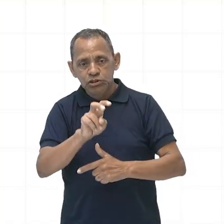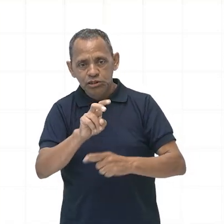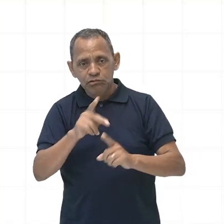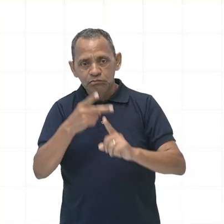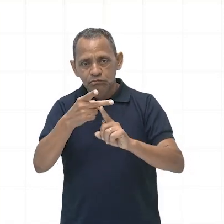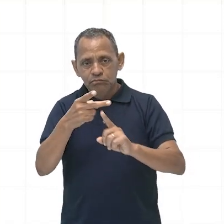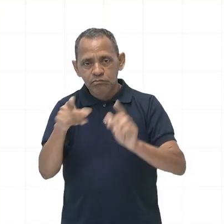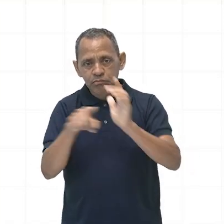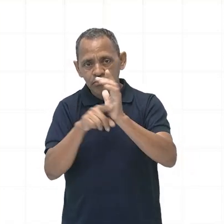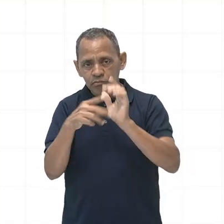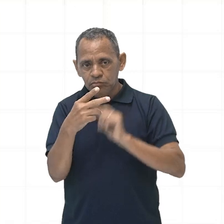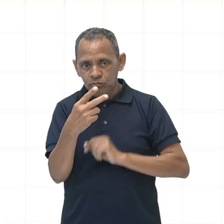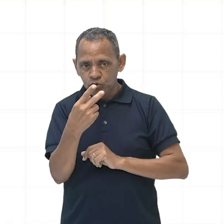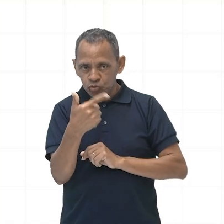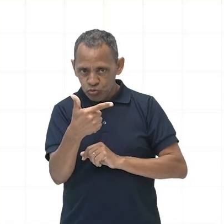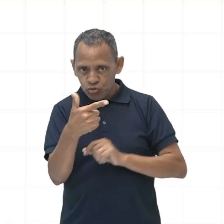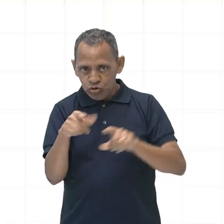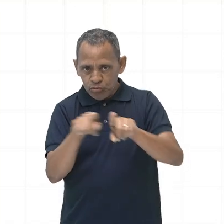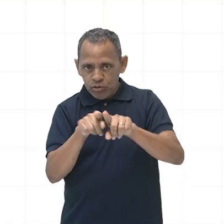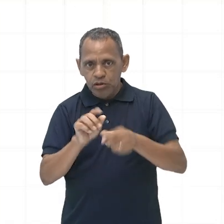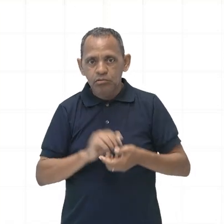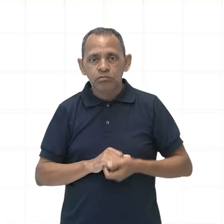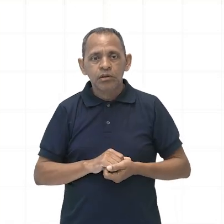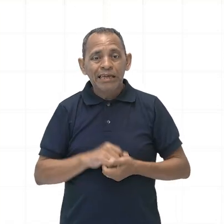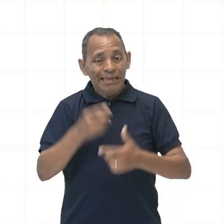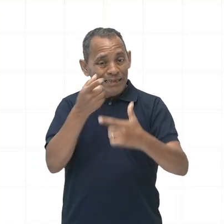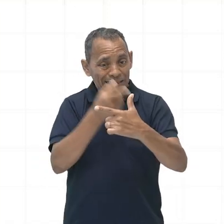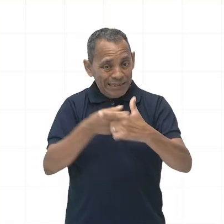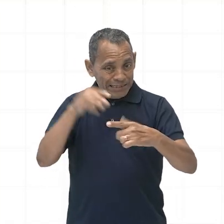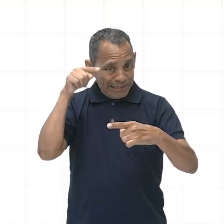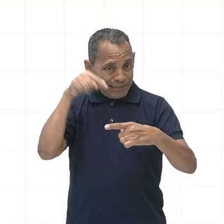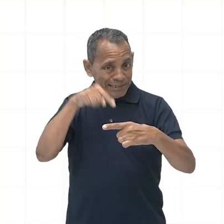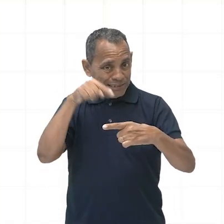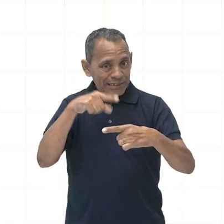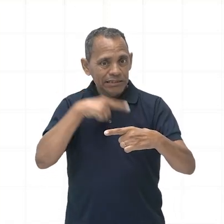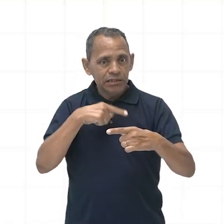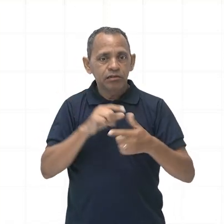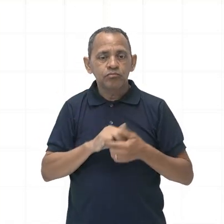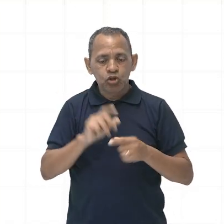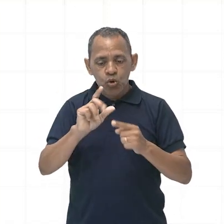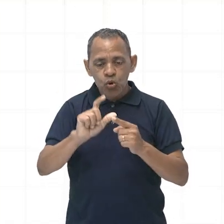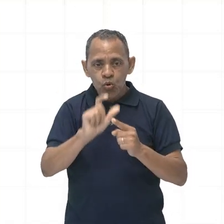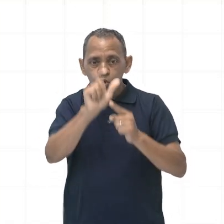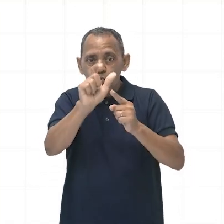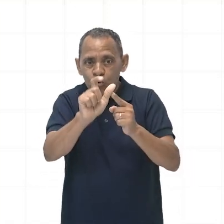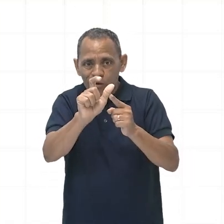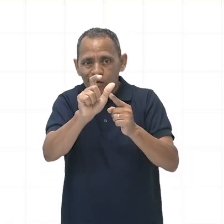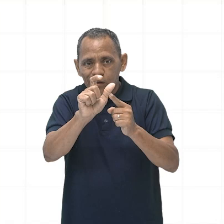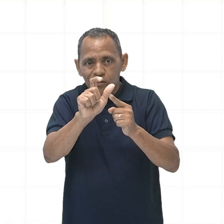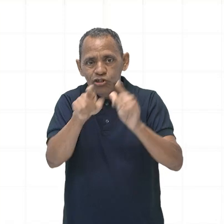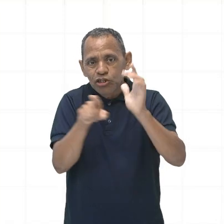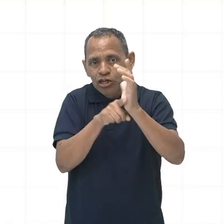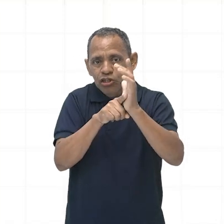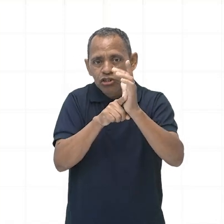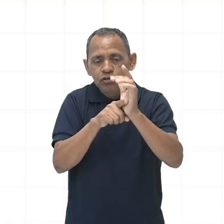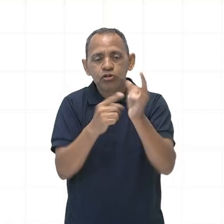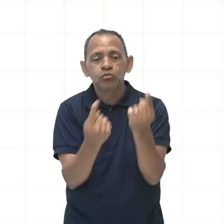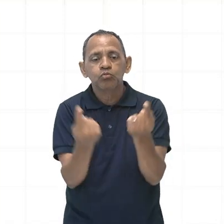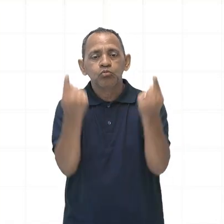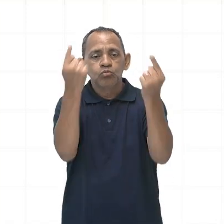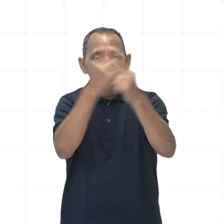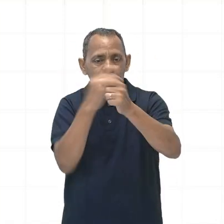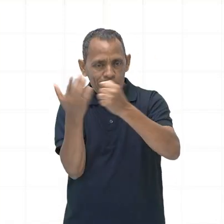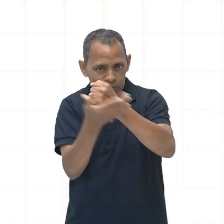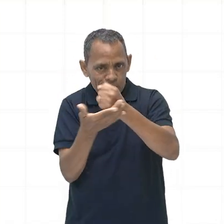divisão aqui, né, a gente já viu que quando a gente tem expoentes negativos, a gente tem que inverter as bases. Então, eu vou inverter